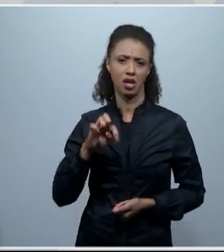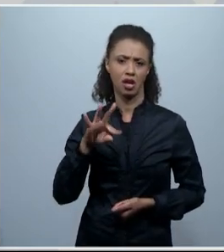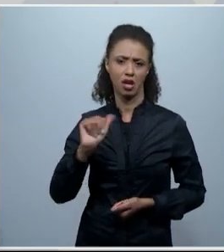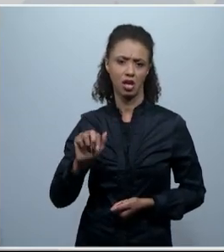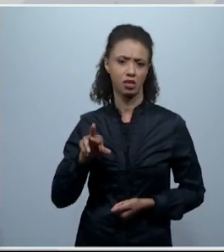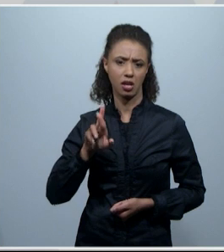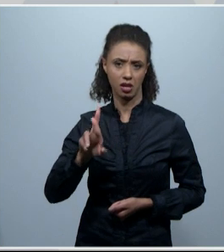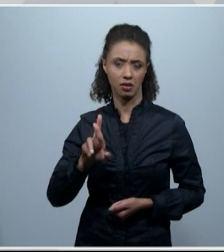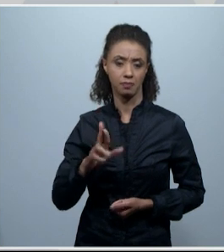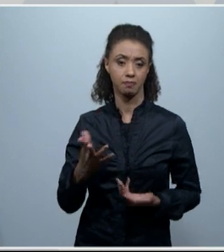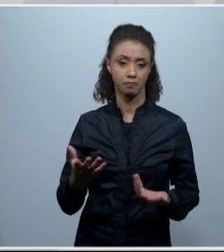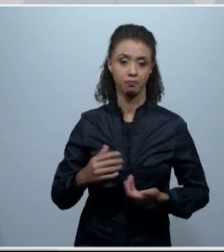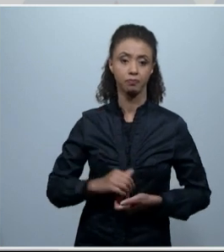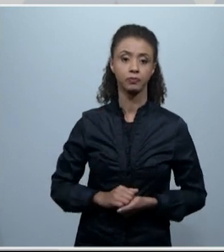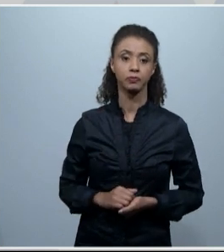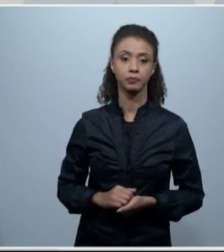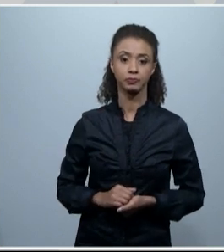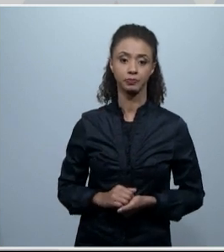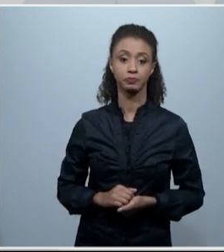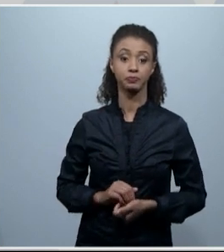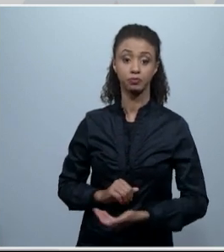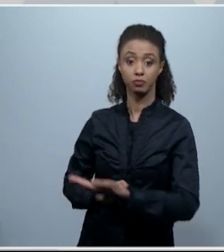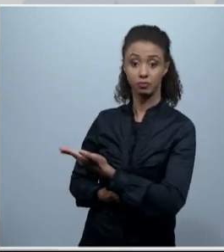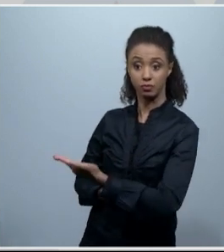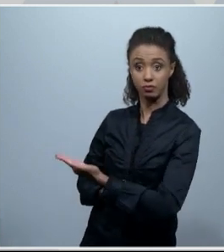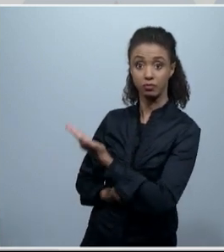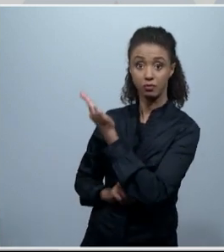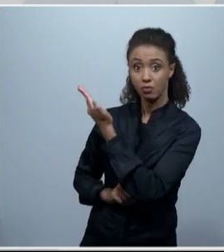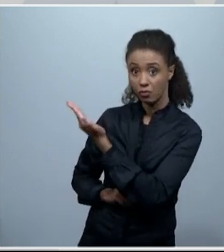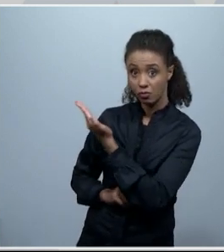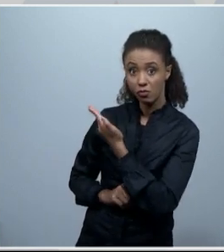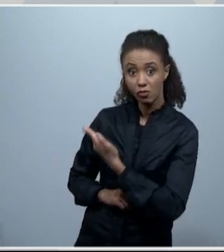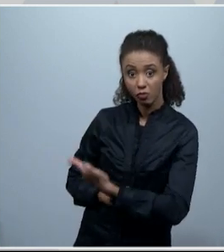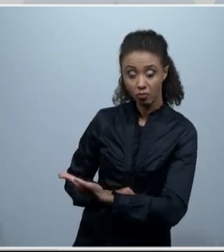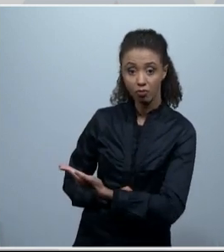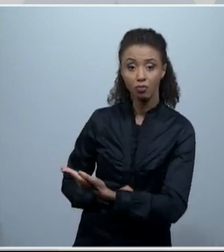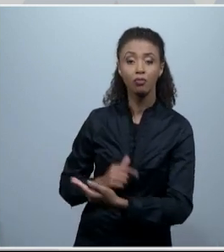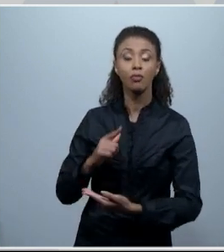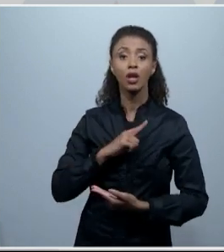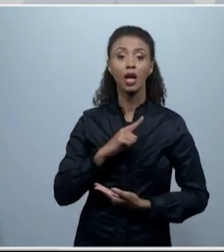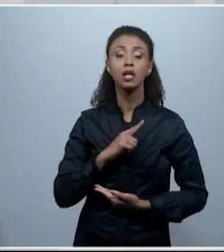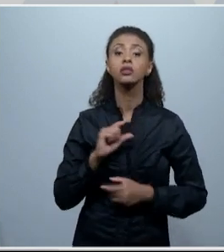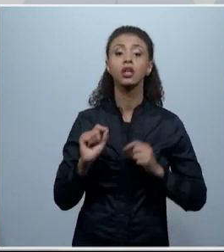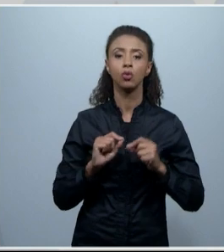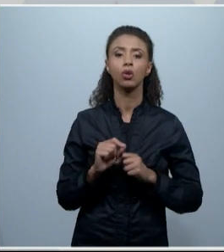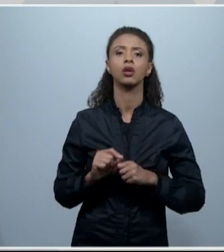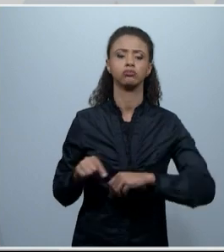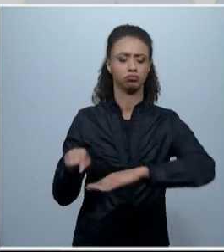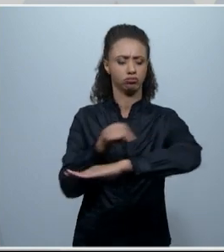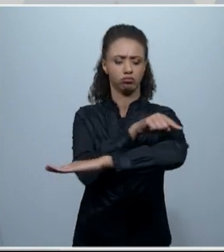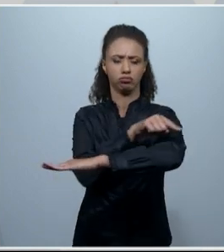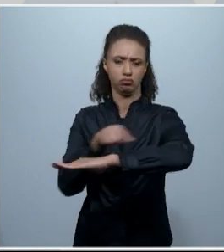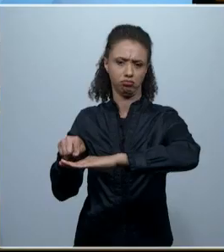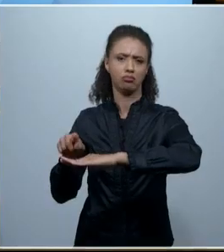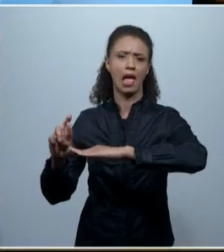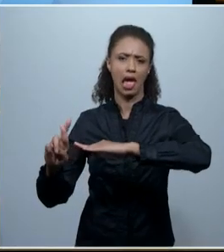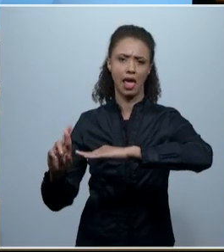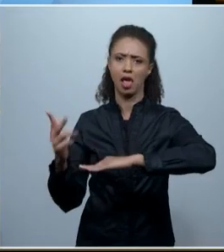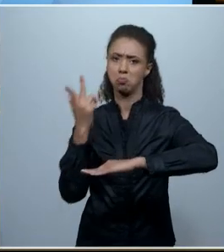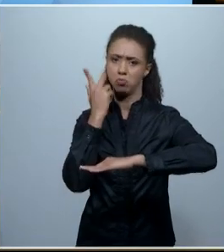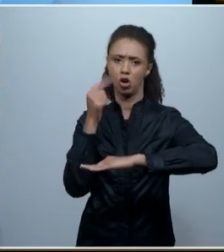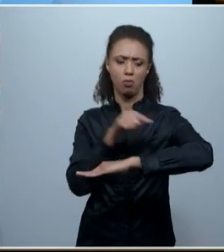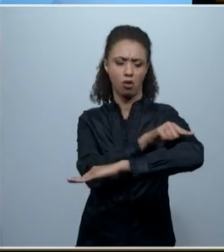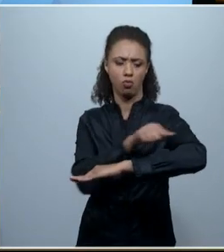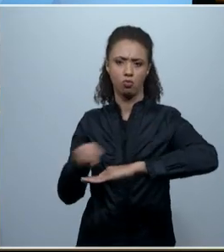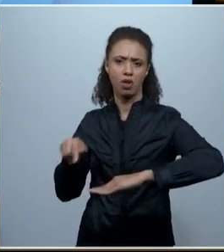desenhar um ponto pê e um ponto que que lhes pertencem à semi planos distintos determinados por essa reta civil semi plano que